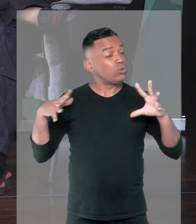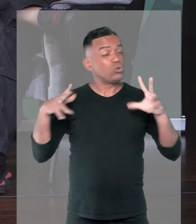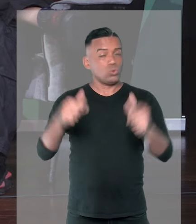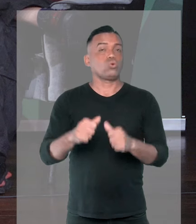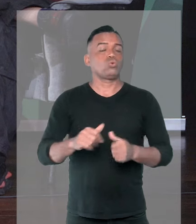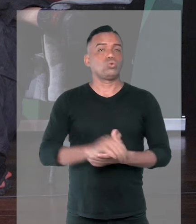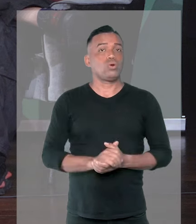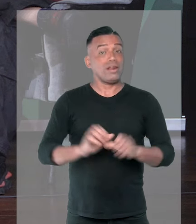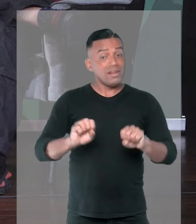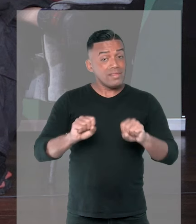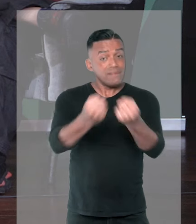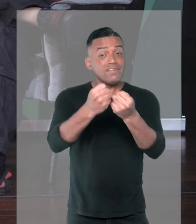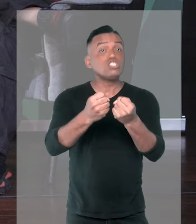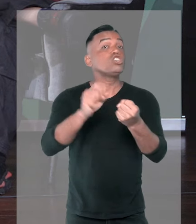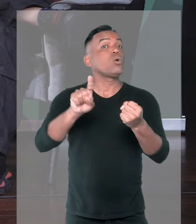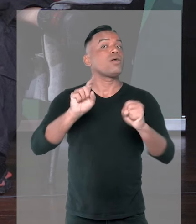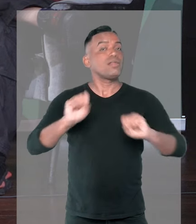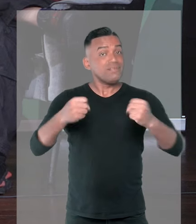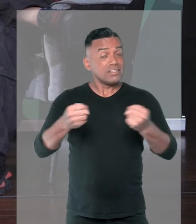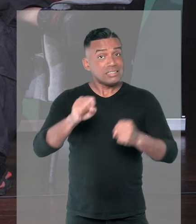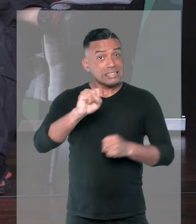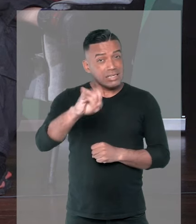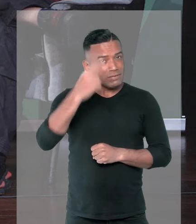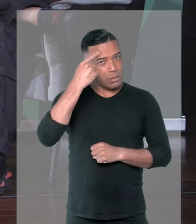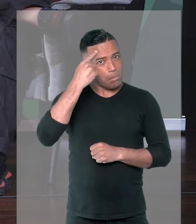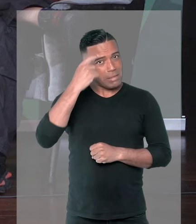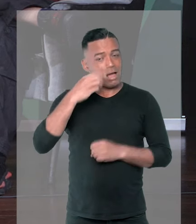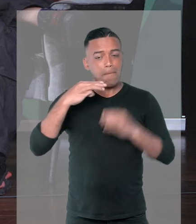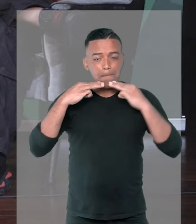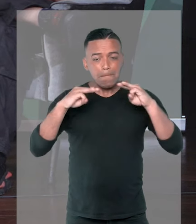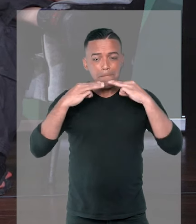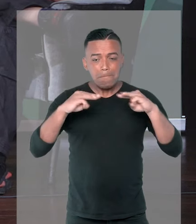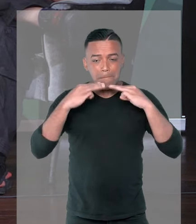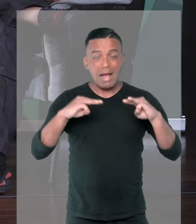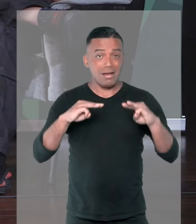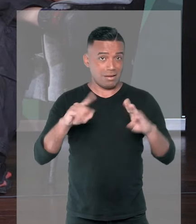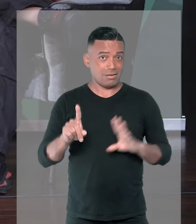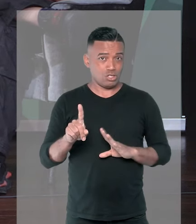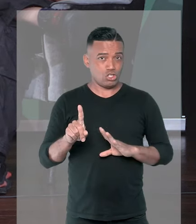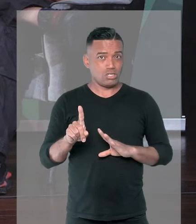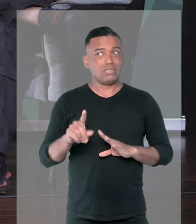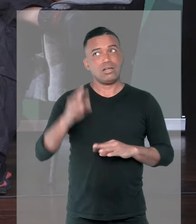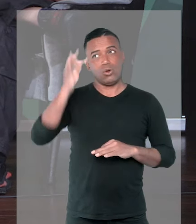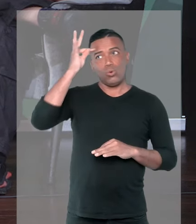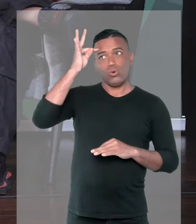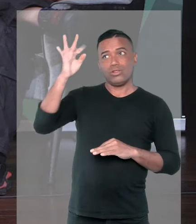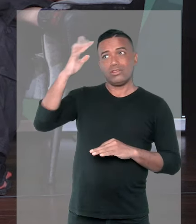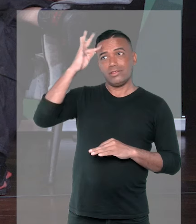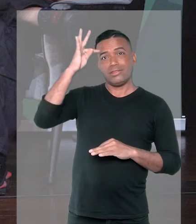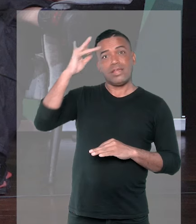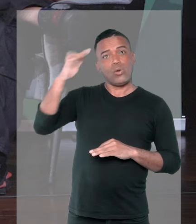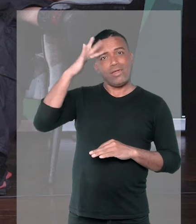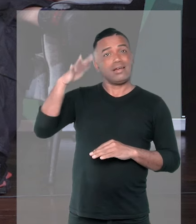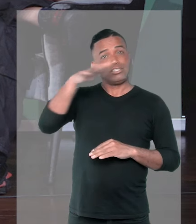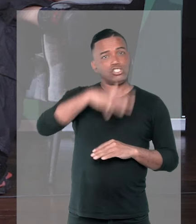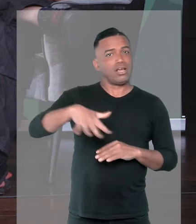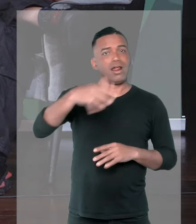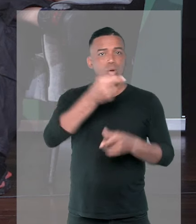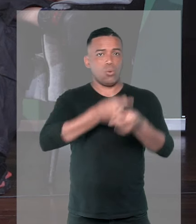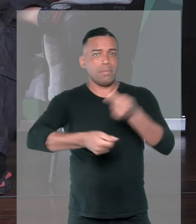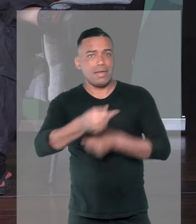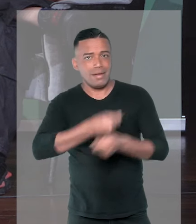defendia o seguinte se você não pensar em termos de marketing para ele a teoria geral dos mercados e do